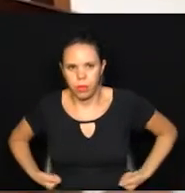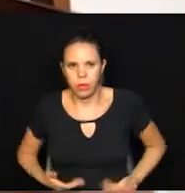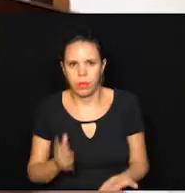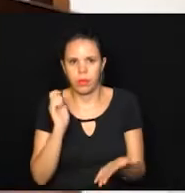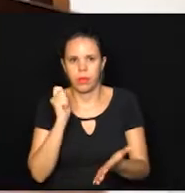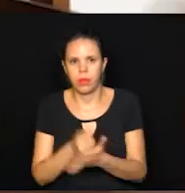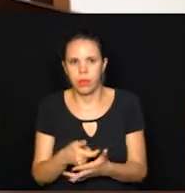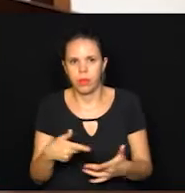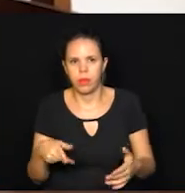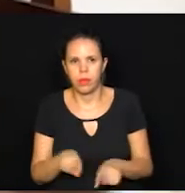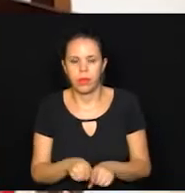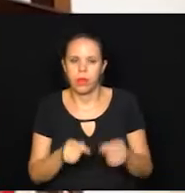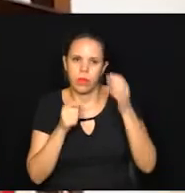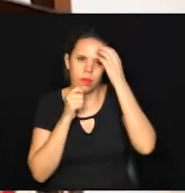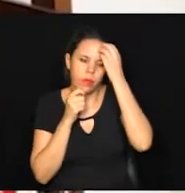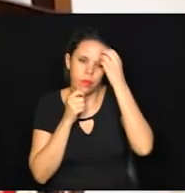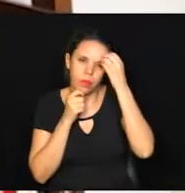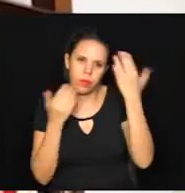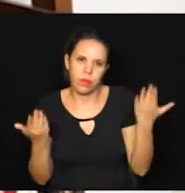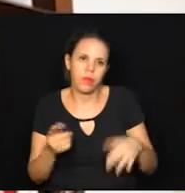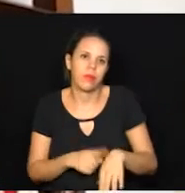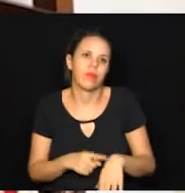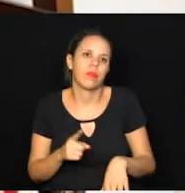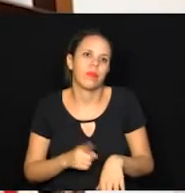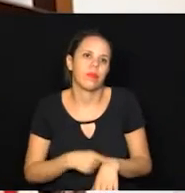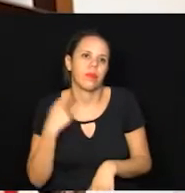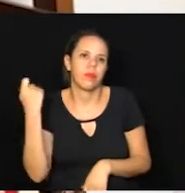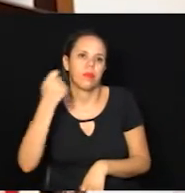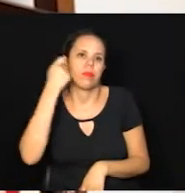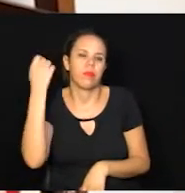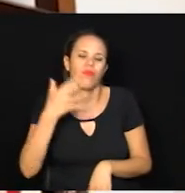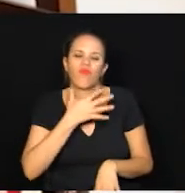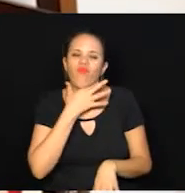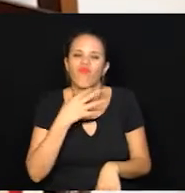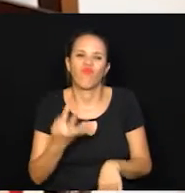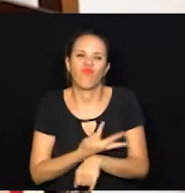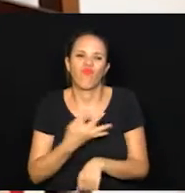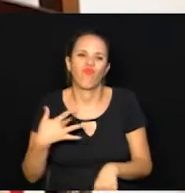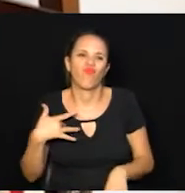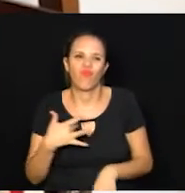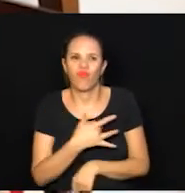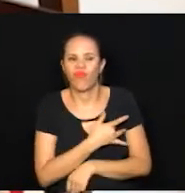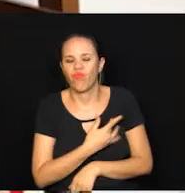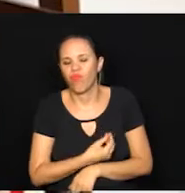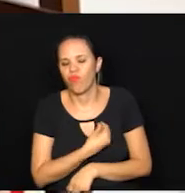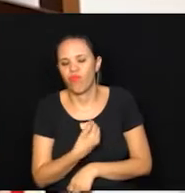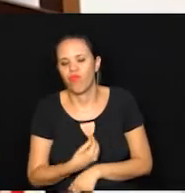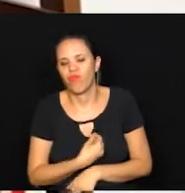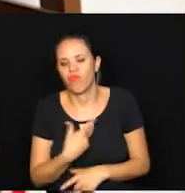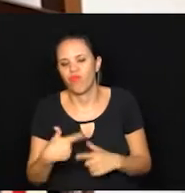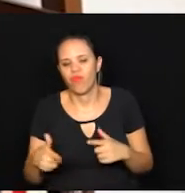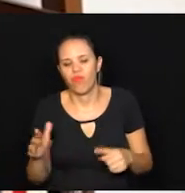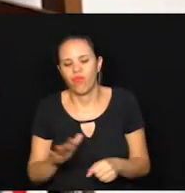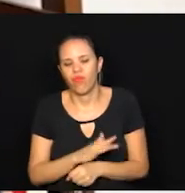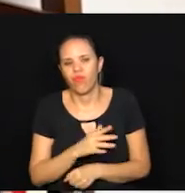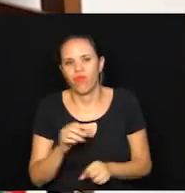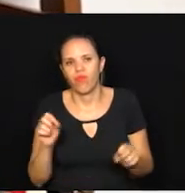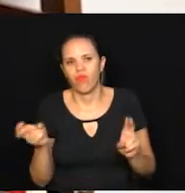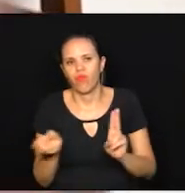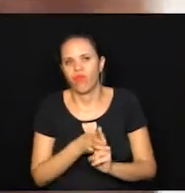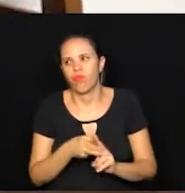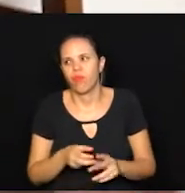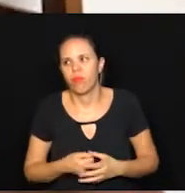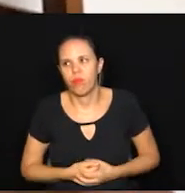dessa rede, ainda mais nesse momento de grave crise sanitária que nós vivemos, de colapso no sistema de